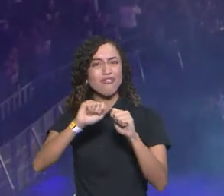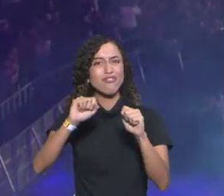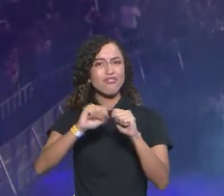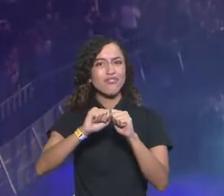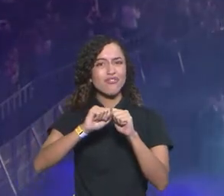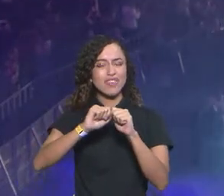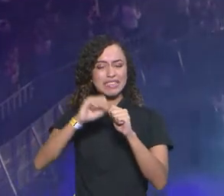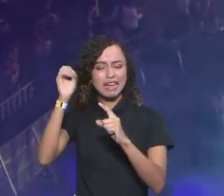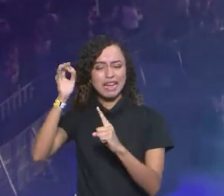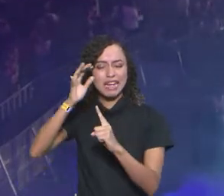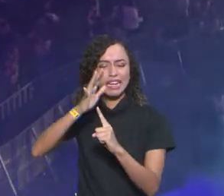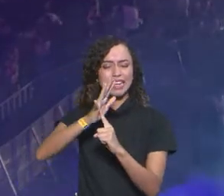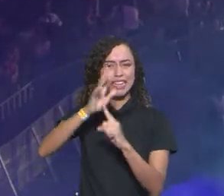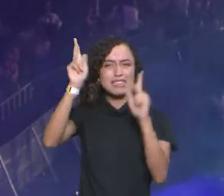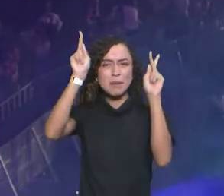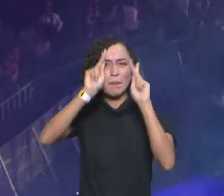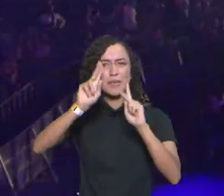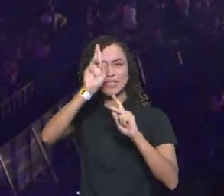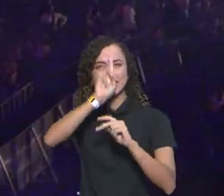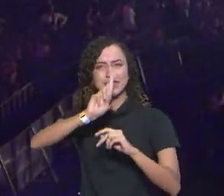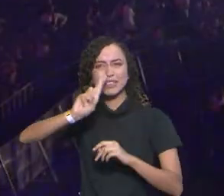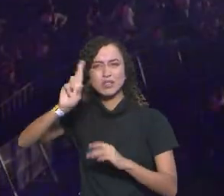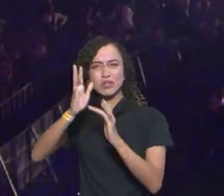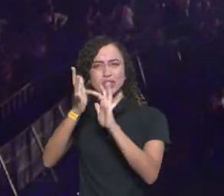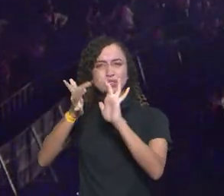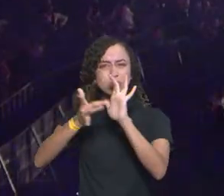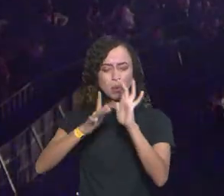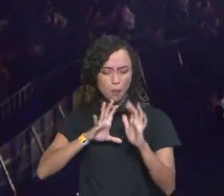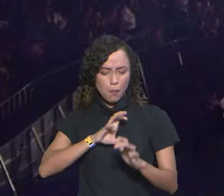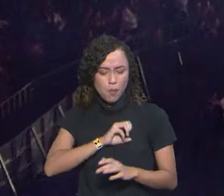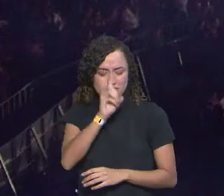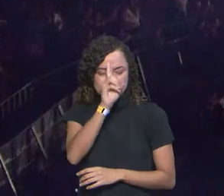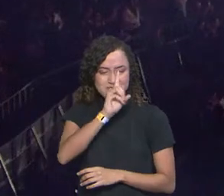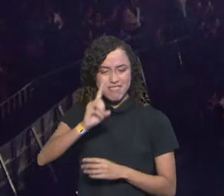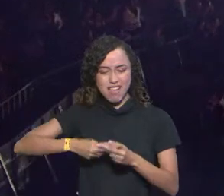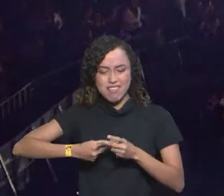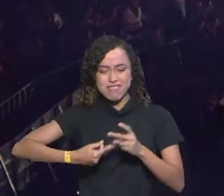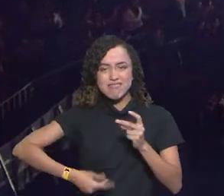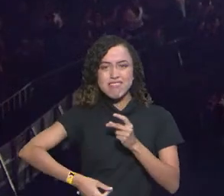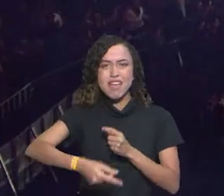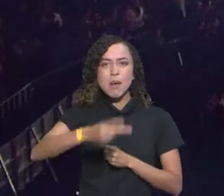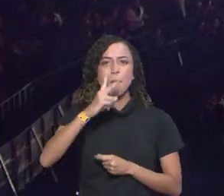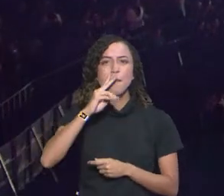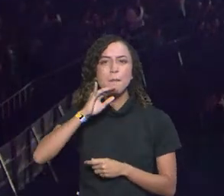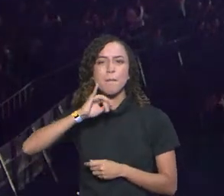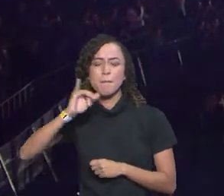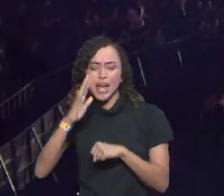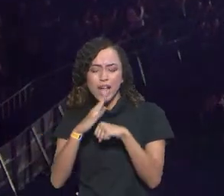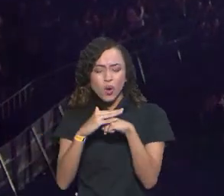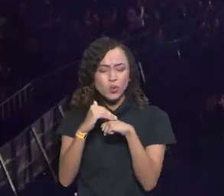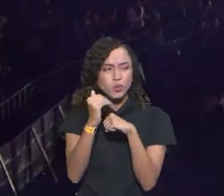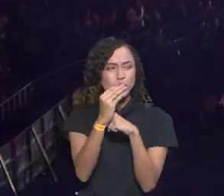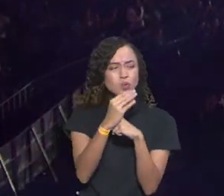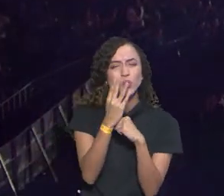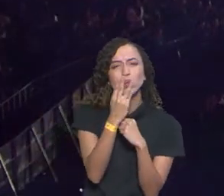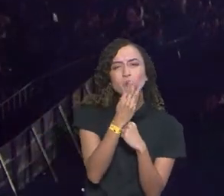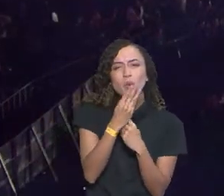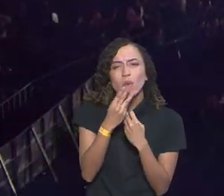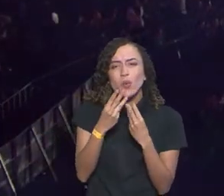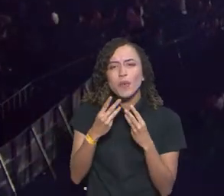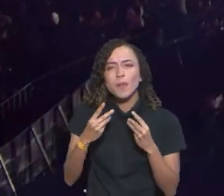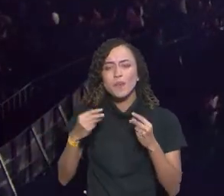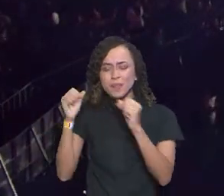do Senhor Jesus que o amor de Deus vão ser eterno Pai que as doces consolações o espírito santo